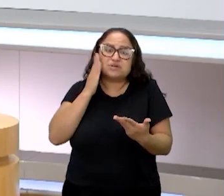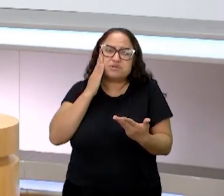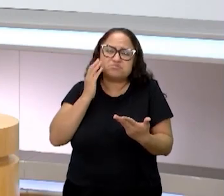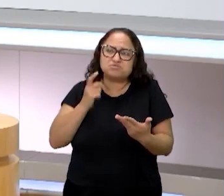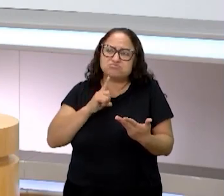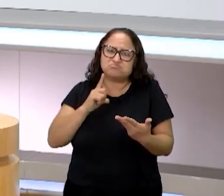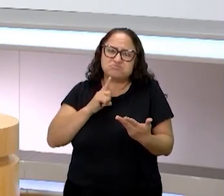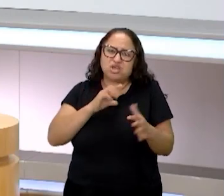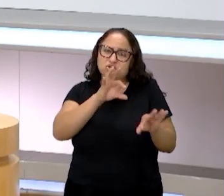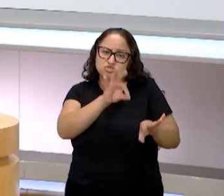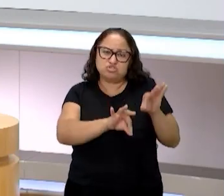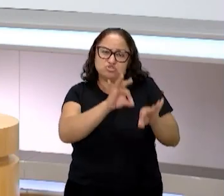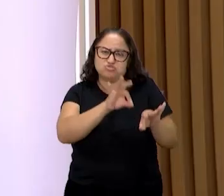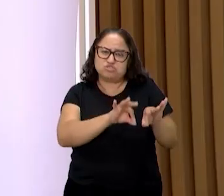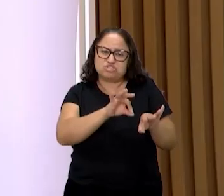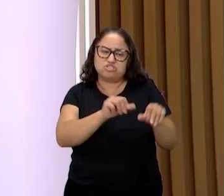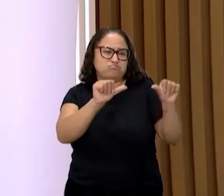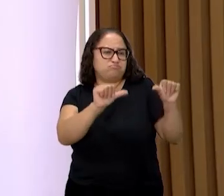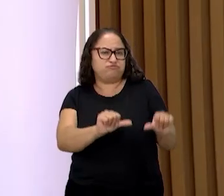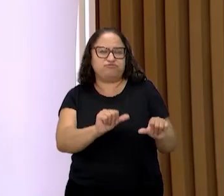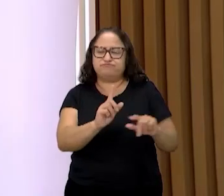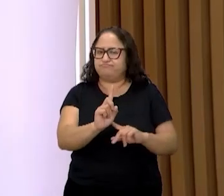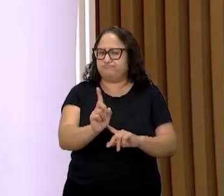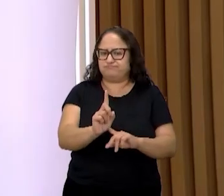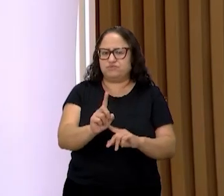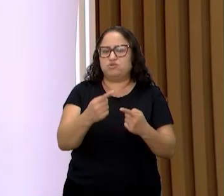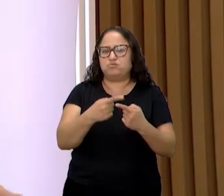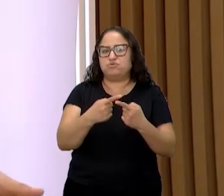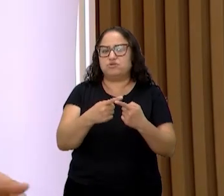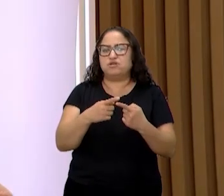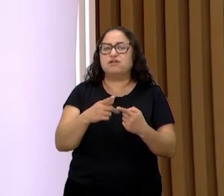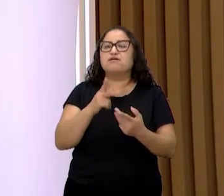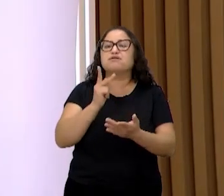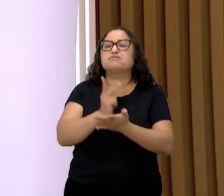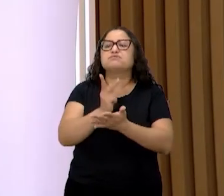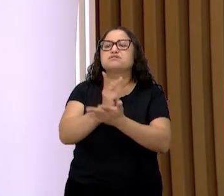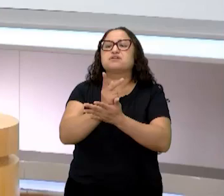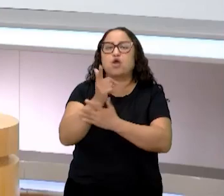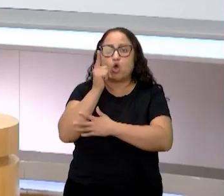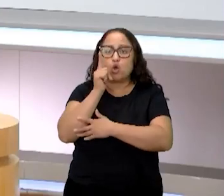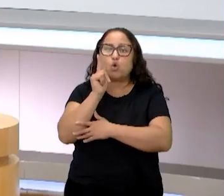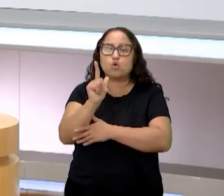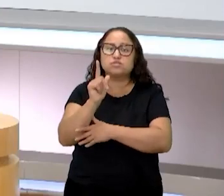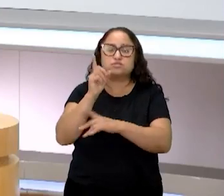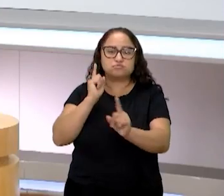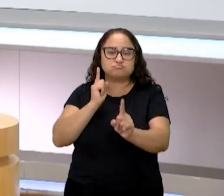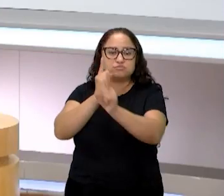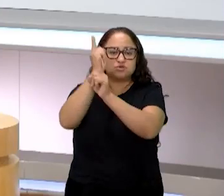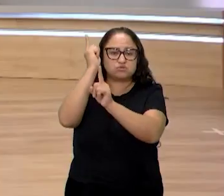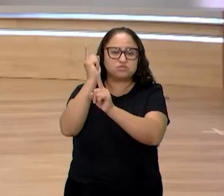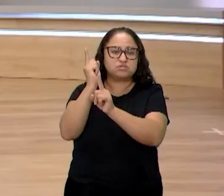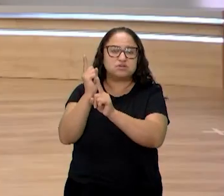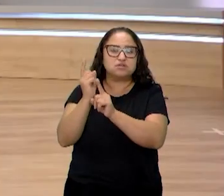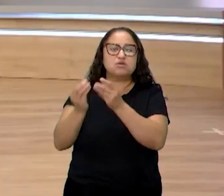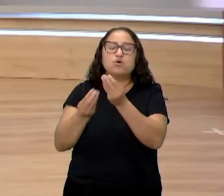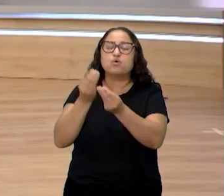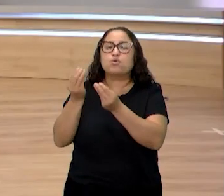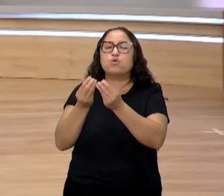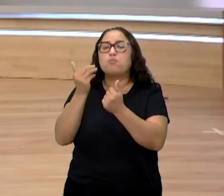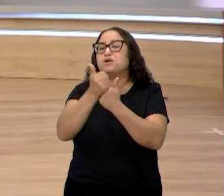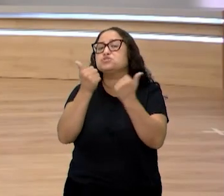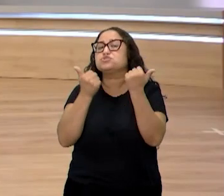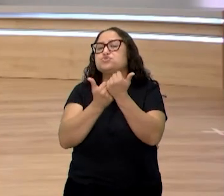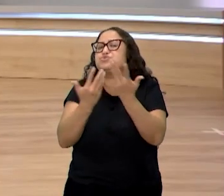injustiça científica, né? Que era uma difusão de raio-x que Ela que conseguiu determinar... todo o movimento, Exato.